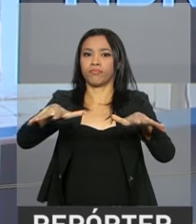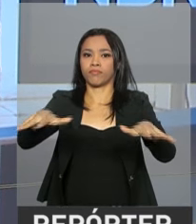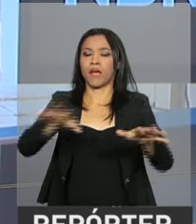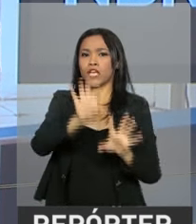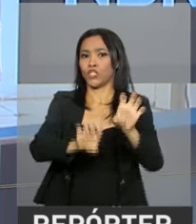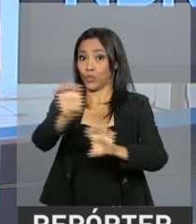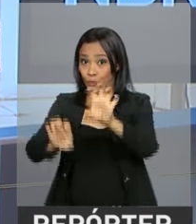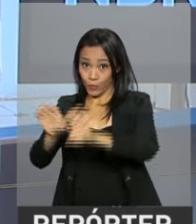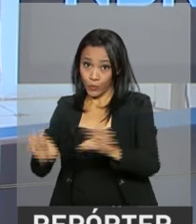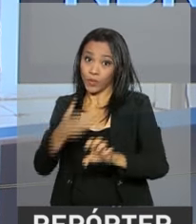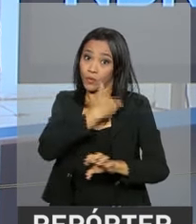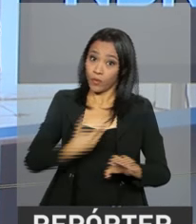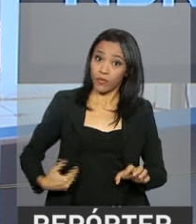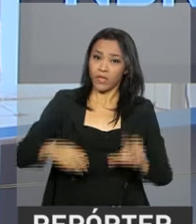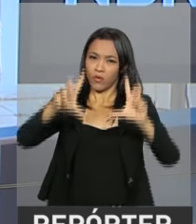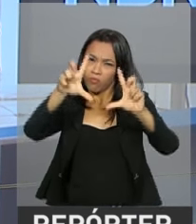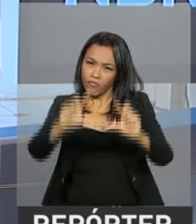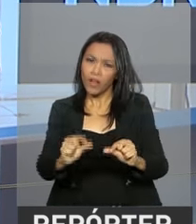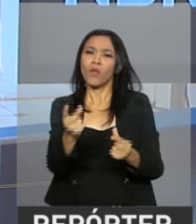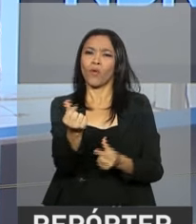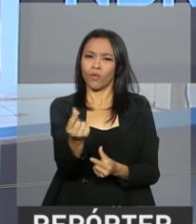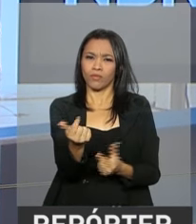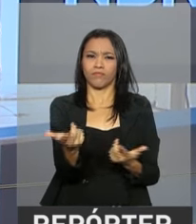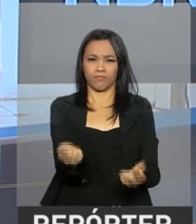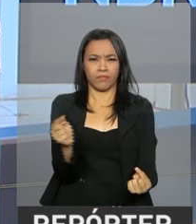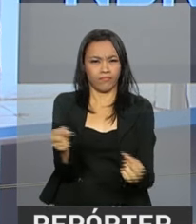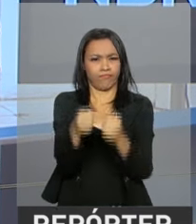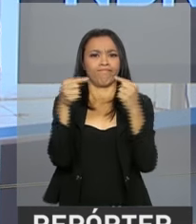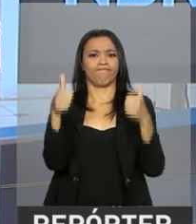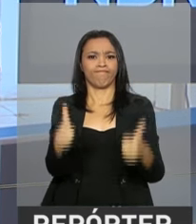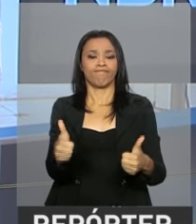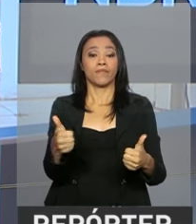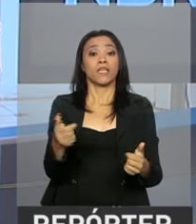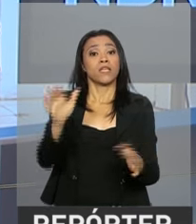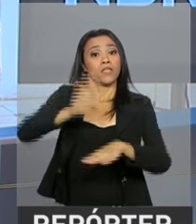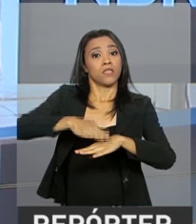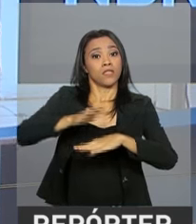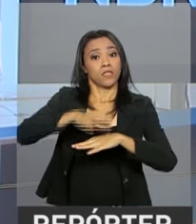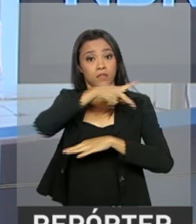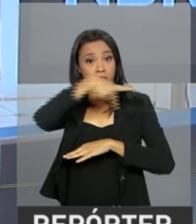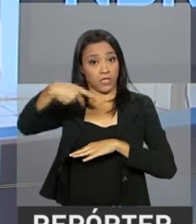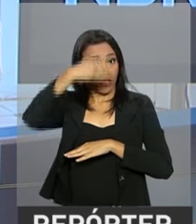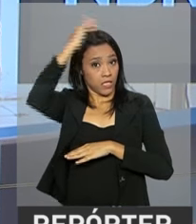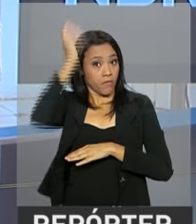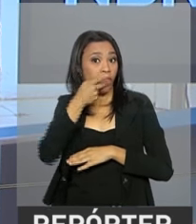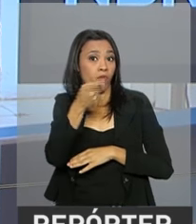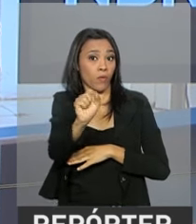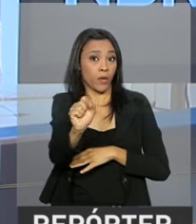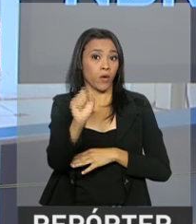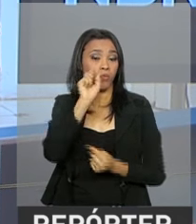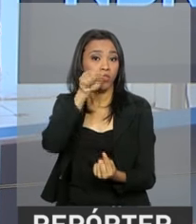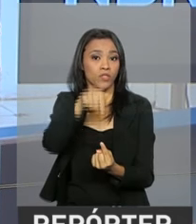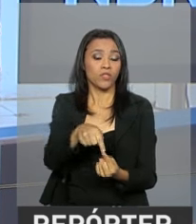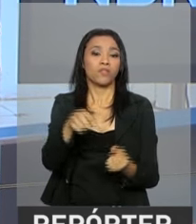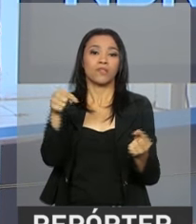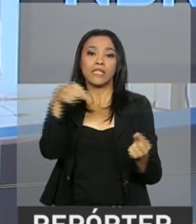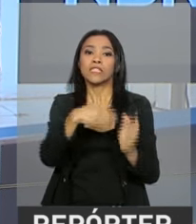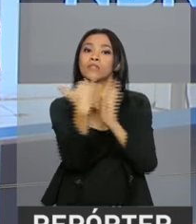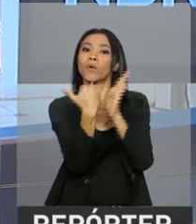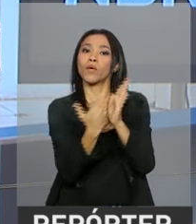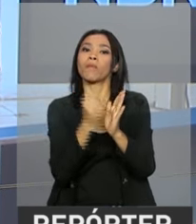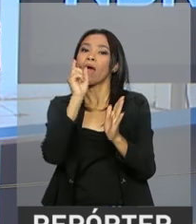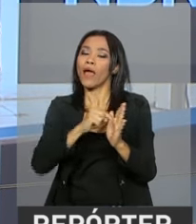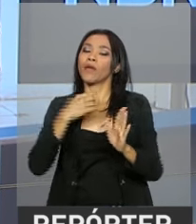pública com tarifas e preços adequados segundo o presidente Michel Temer a ideia básica desse programa é gerar o